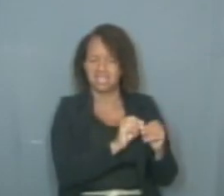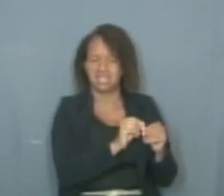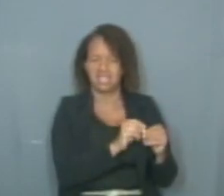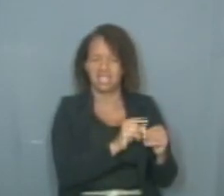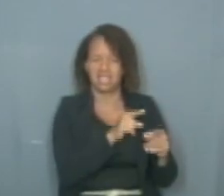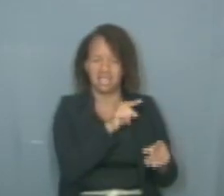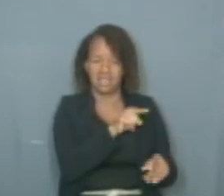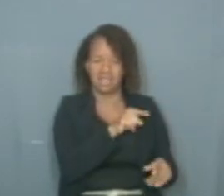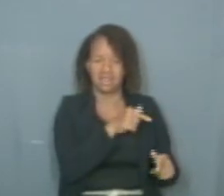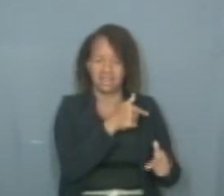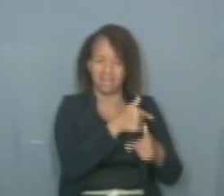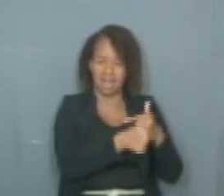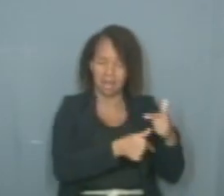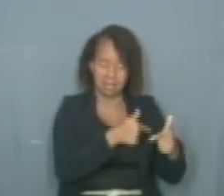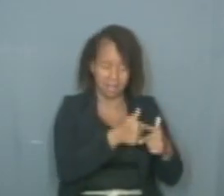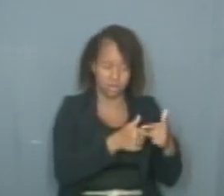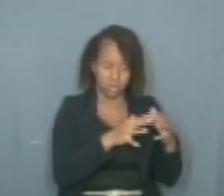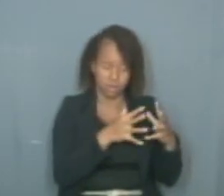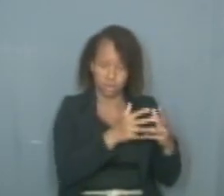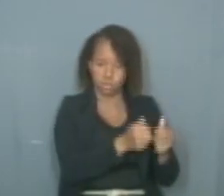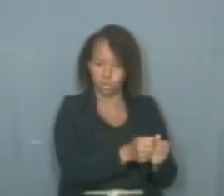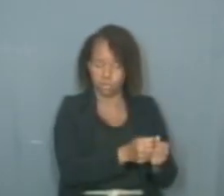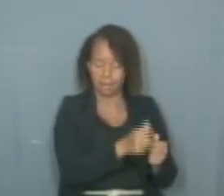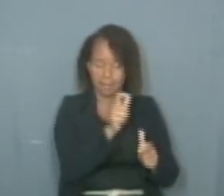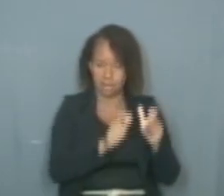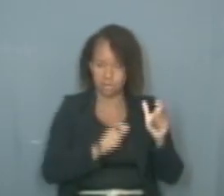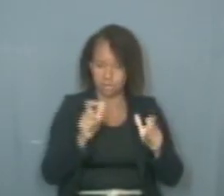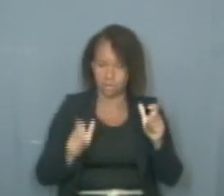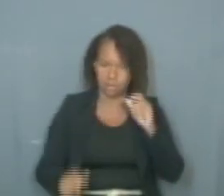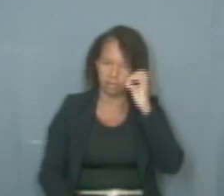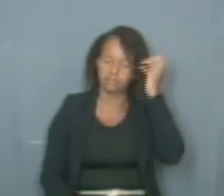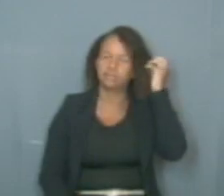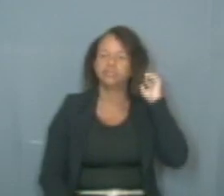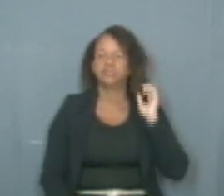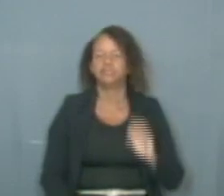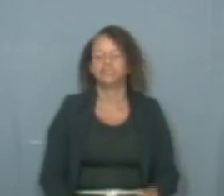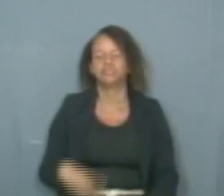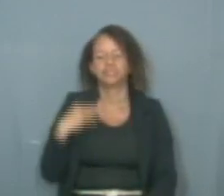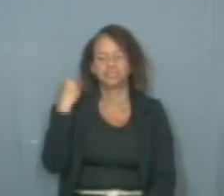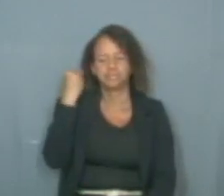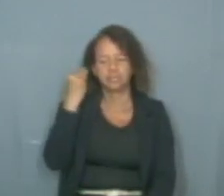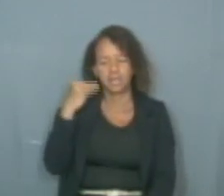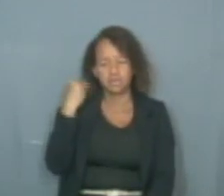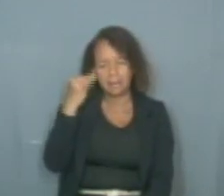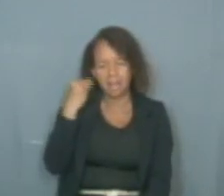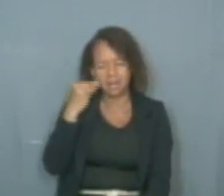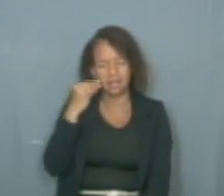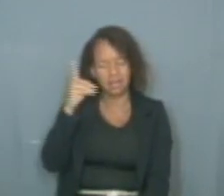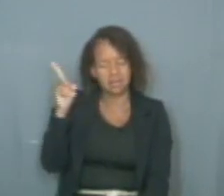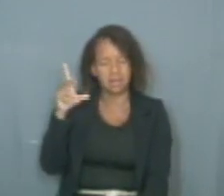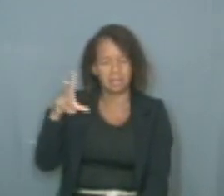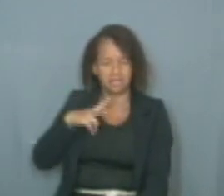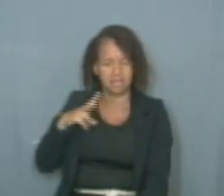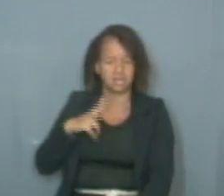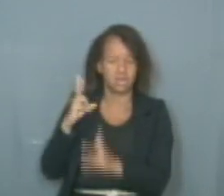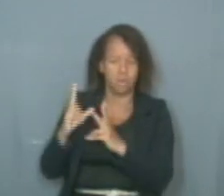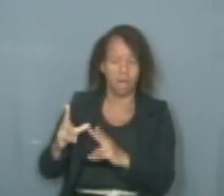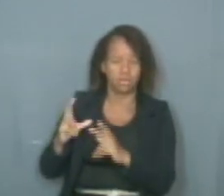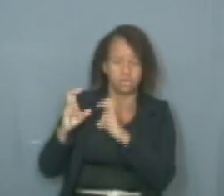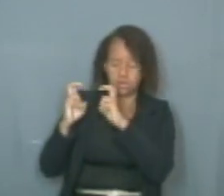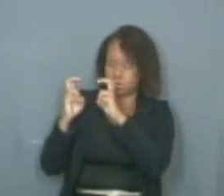deixe de ser para todos e todas as pessoas. As experiências de privatização feitas de São